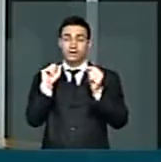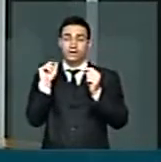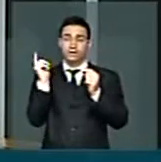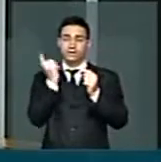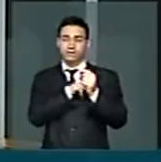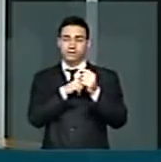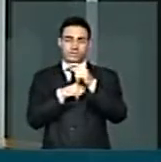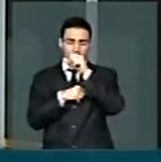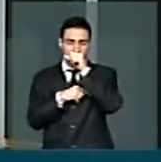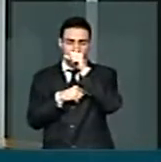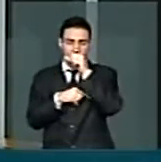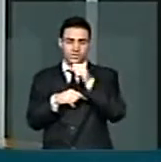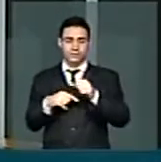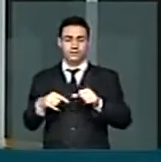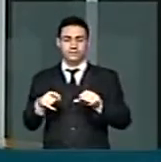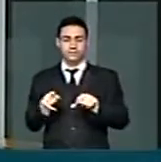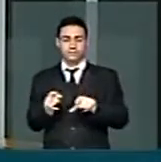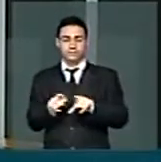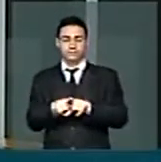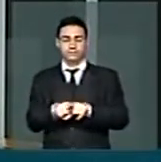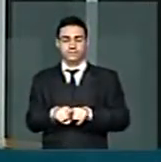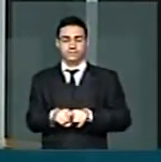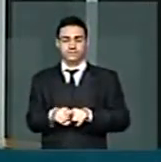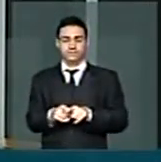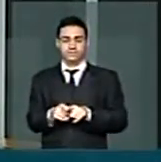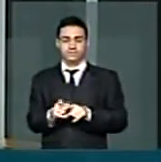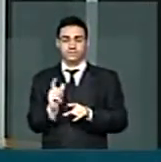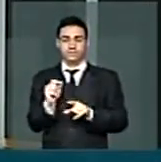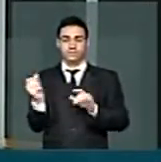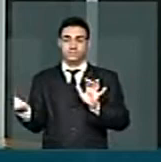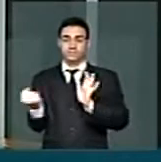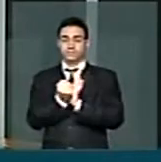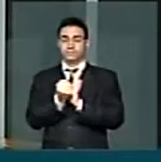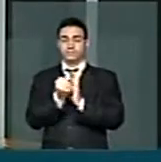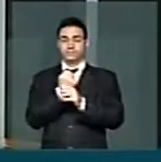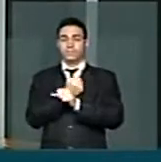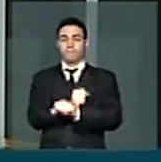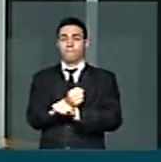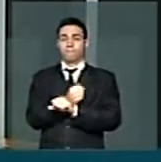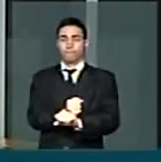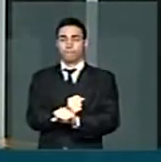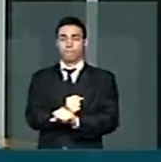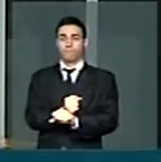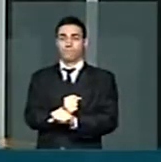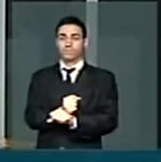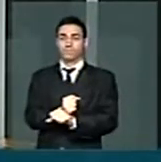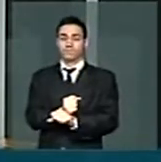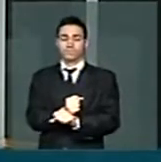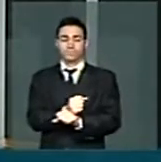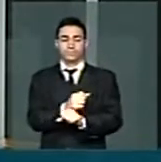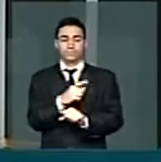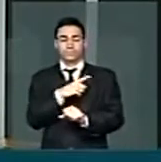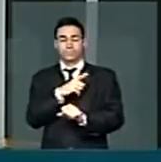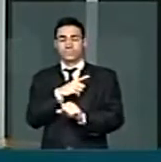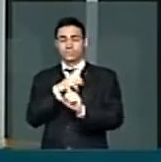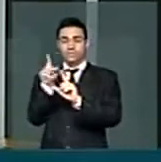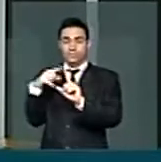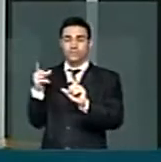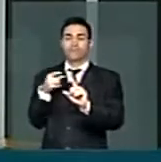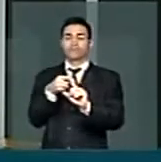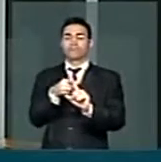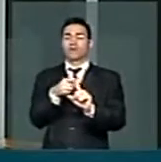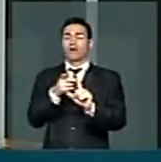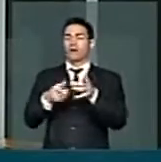ultimássemos, afinal, a marca da escravidão que atingia frontalmente a nossa